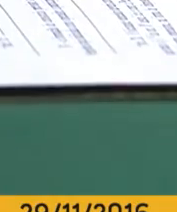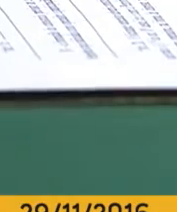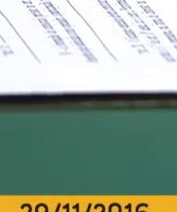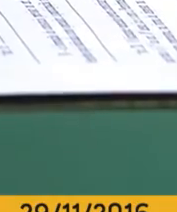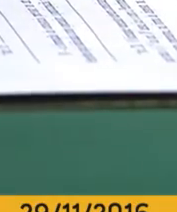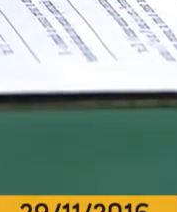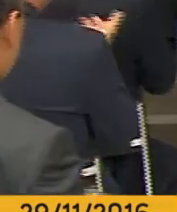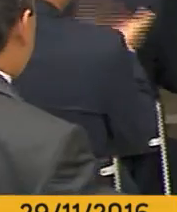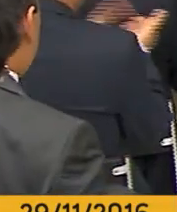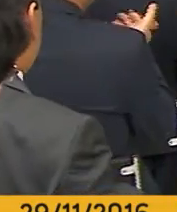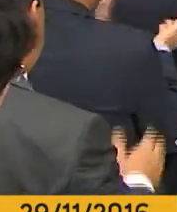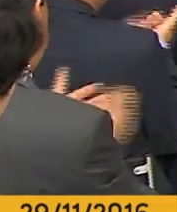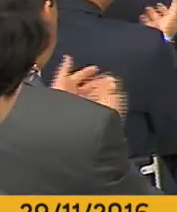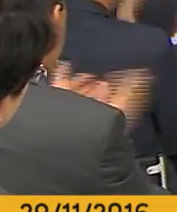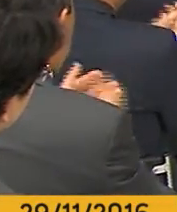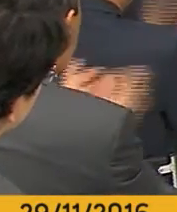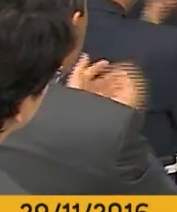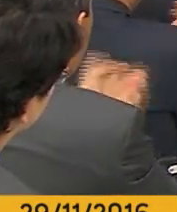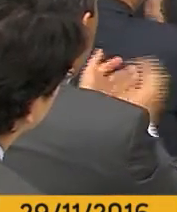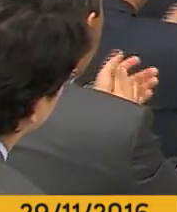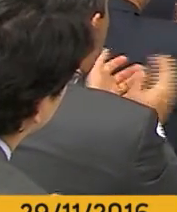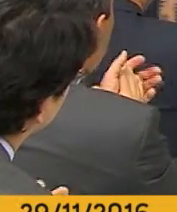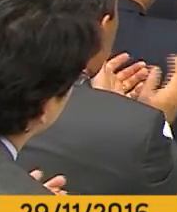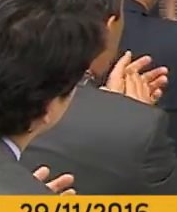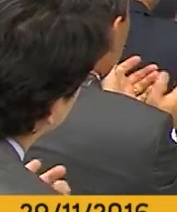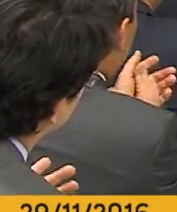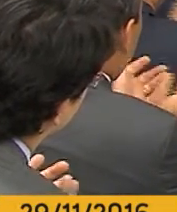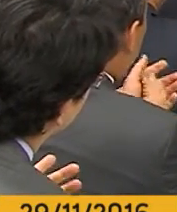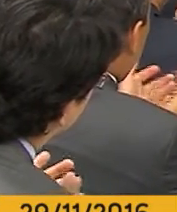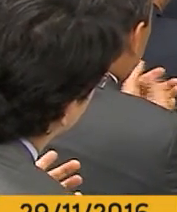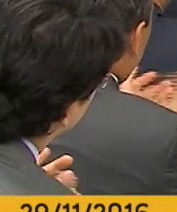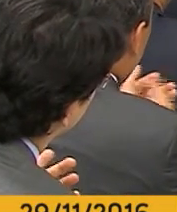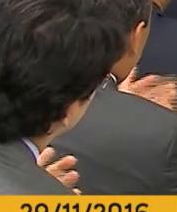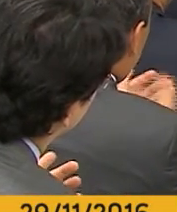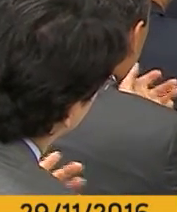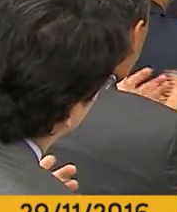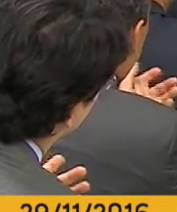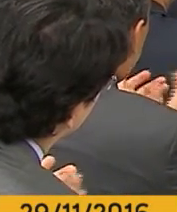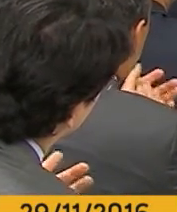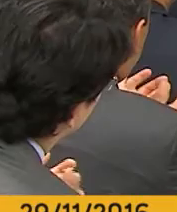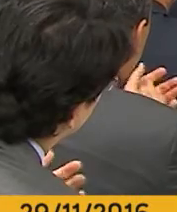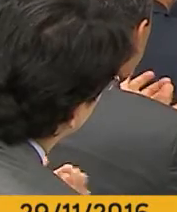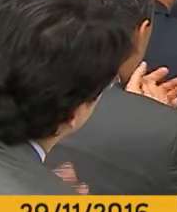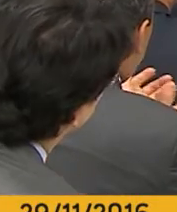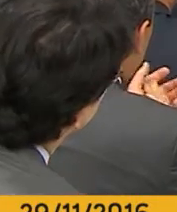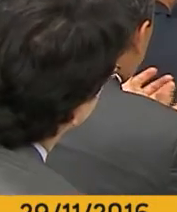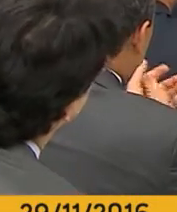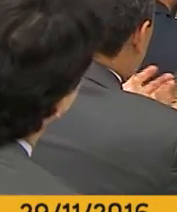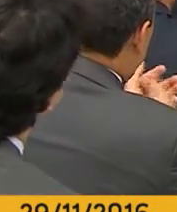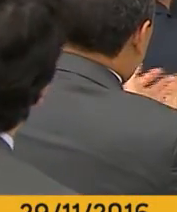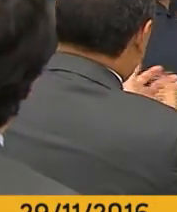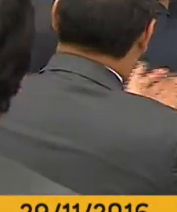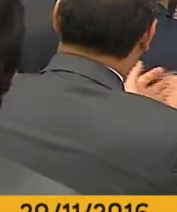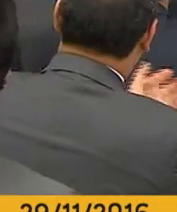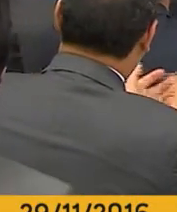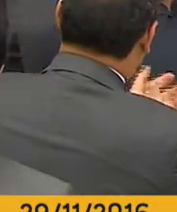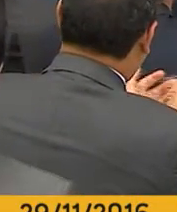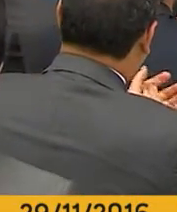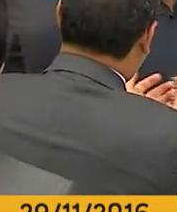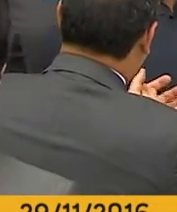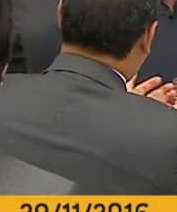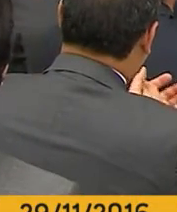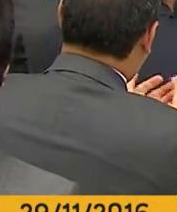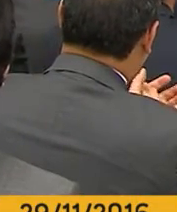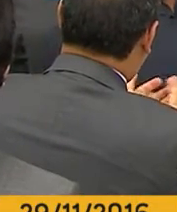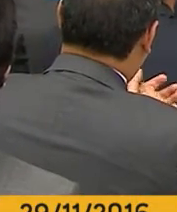atuar como operador e terá participação mínima de 30% nos consórcios formados para a exploração dos blocos